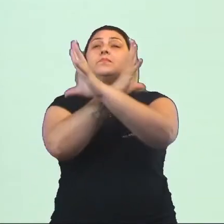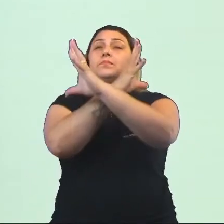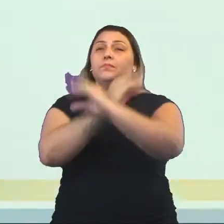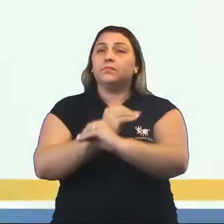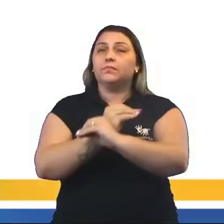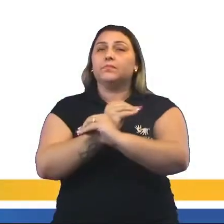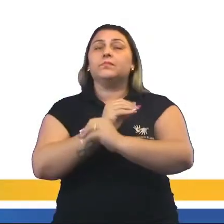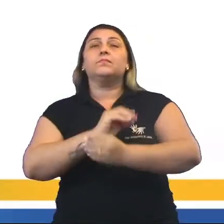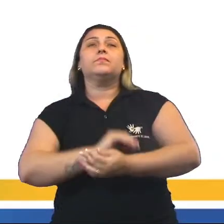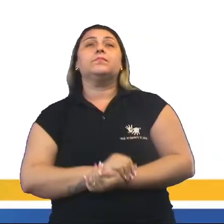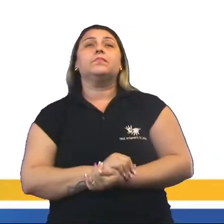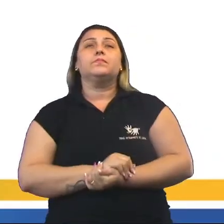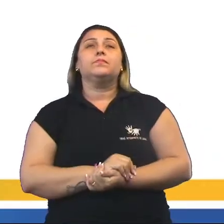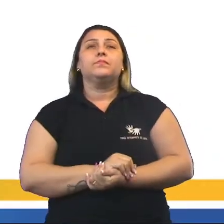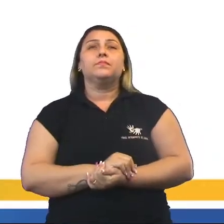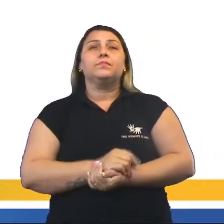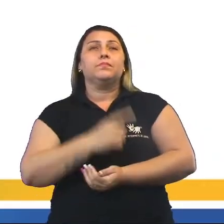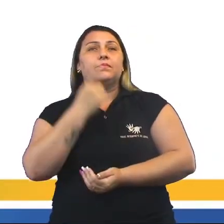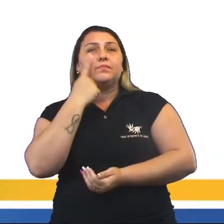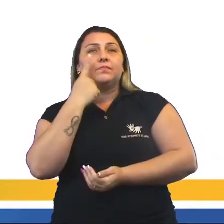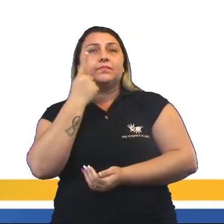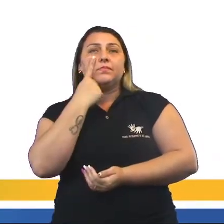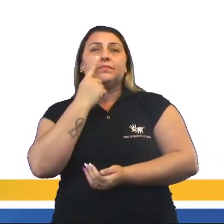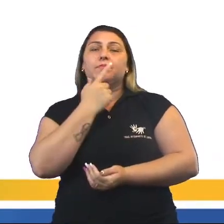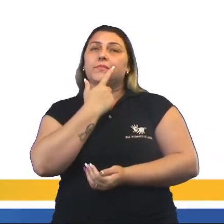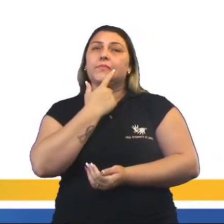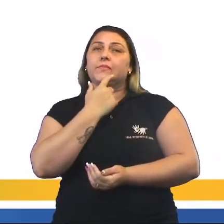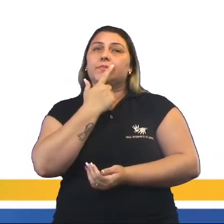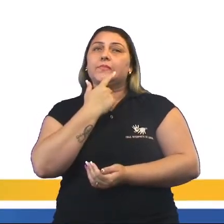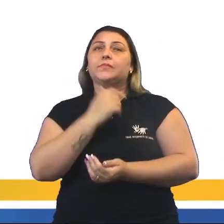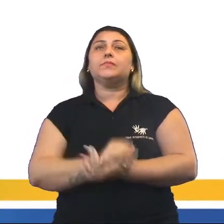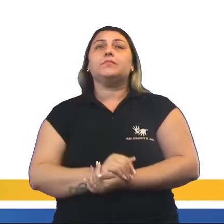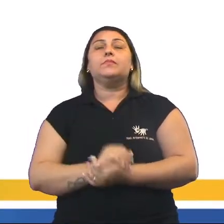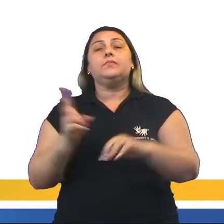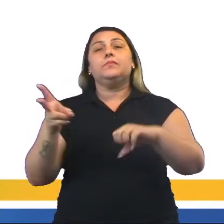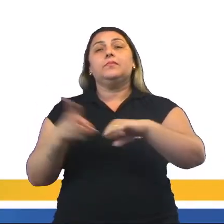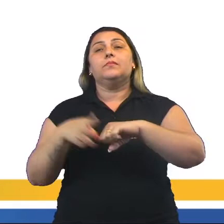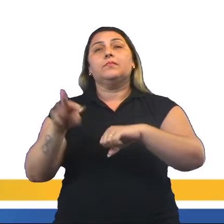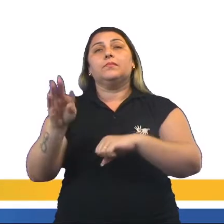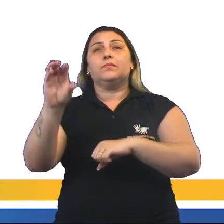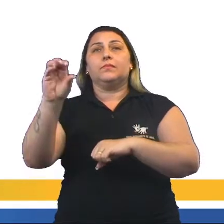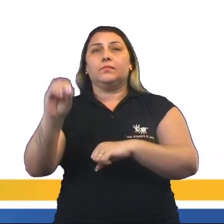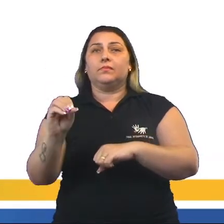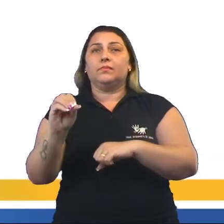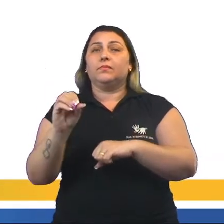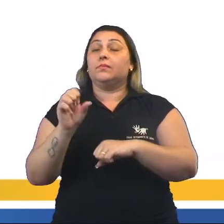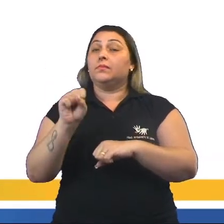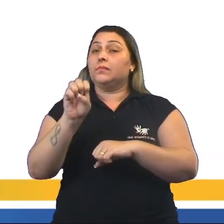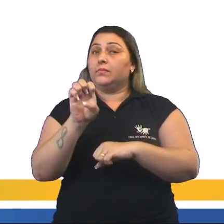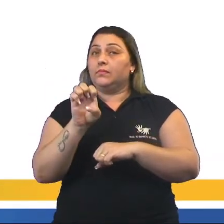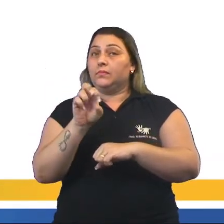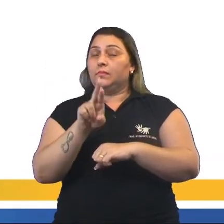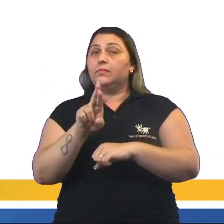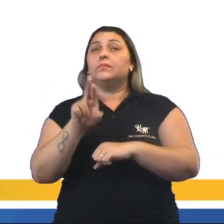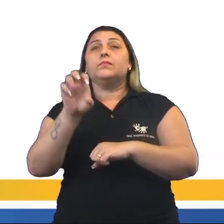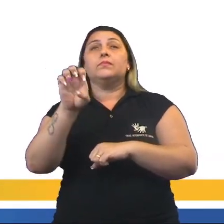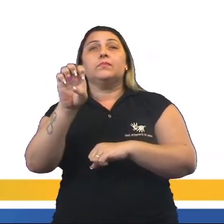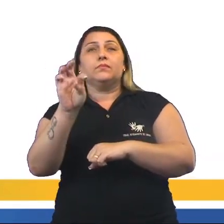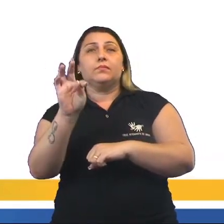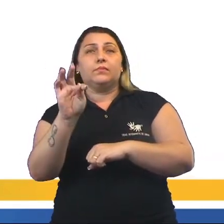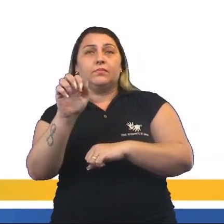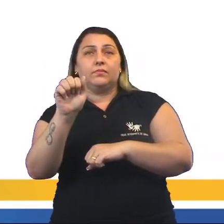verbo to be, ok? Então, vamos lá, observem aí comigo. O verbo to be significa ser ou estar. Ele é aquele verbo que tem